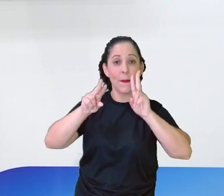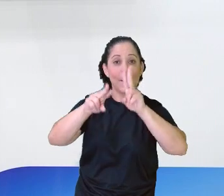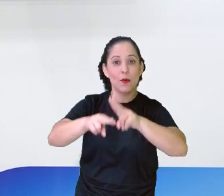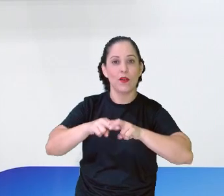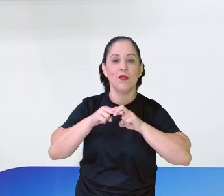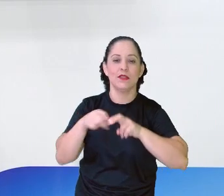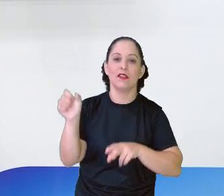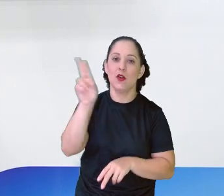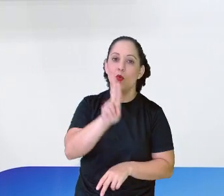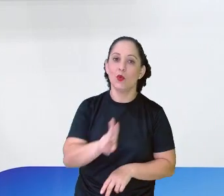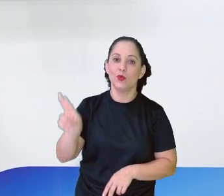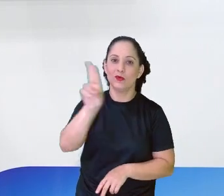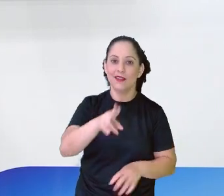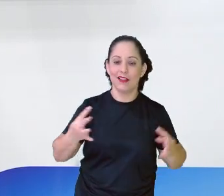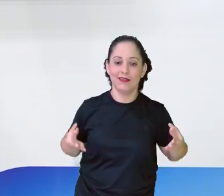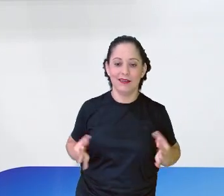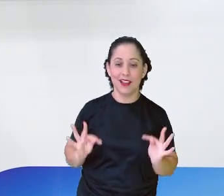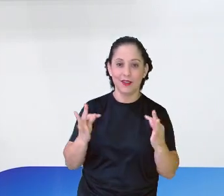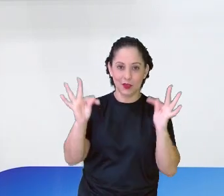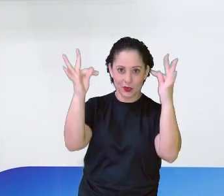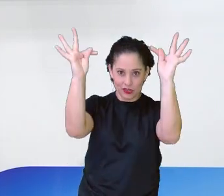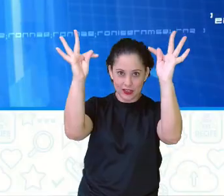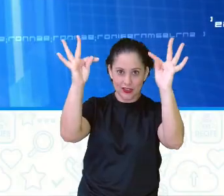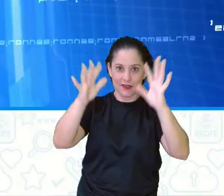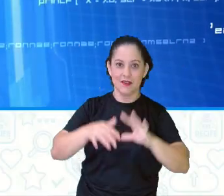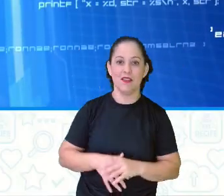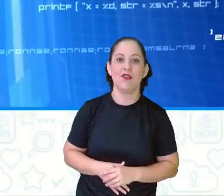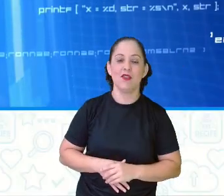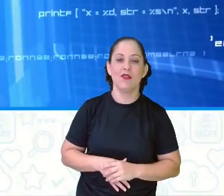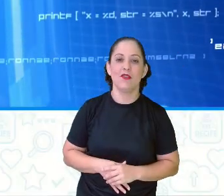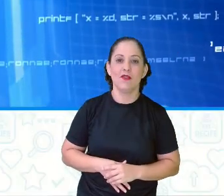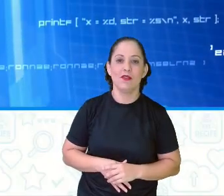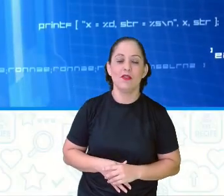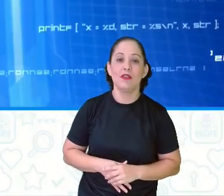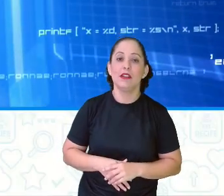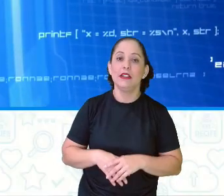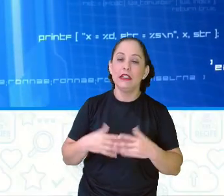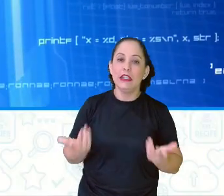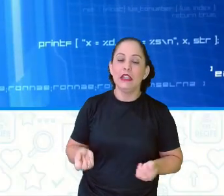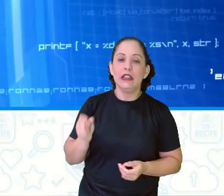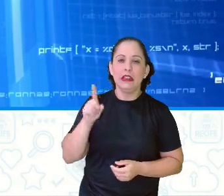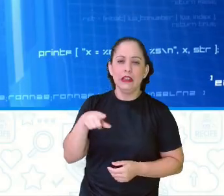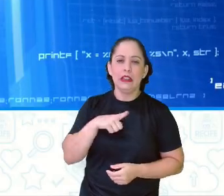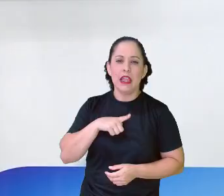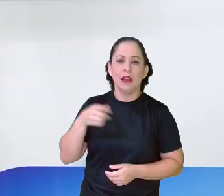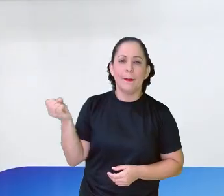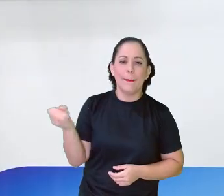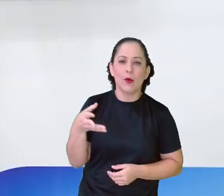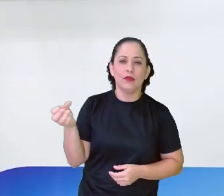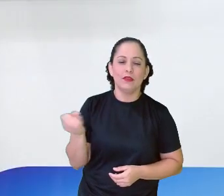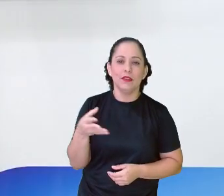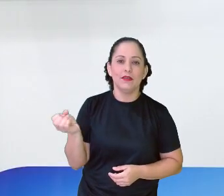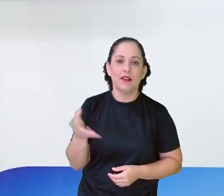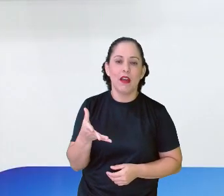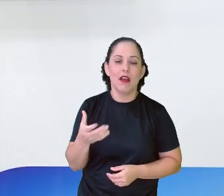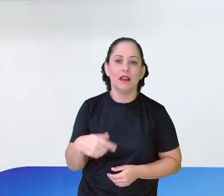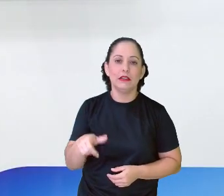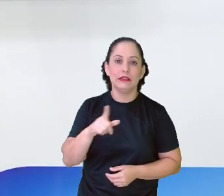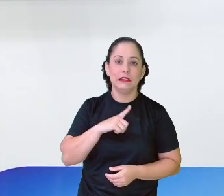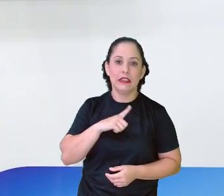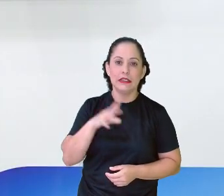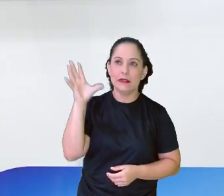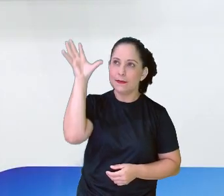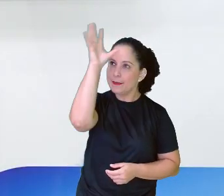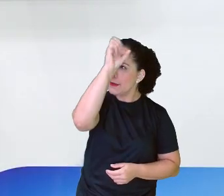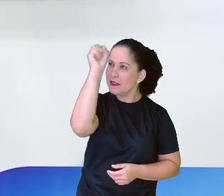Ao uso da tecnologia, gente. Se não fosse a tecnologia, se não fosse a modernidade, com os novos aprendizados na